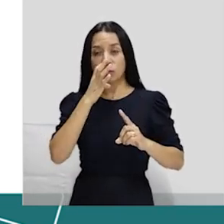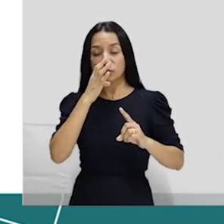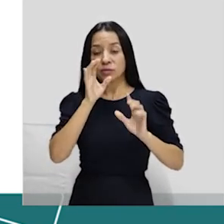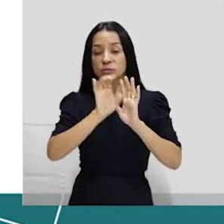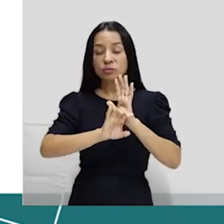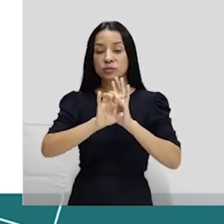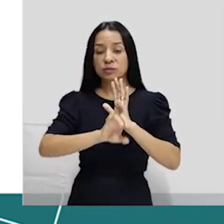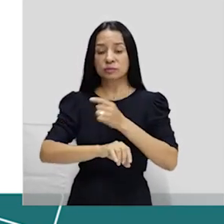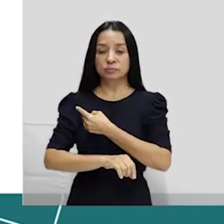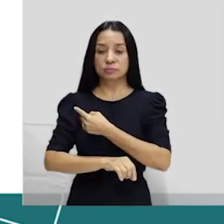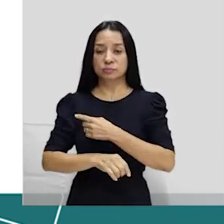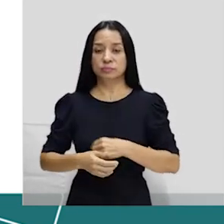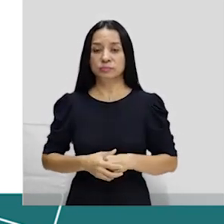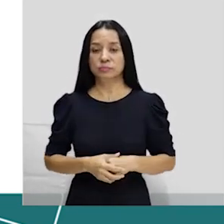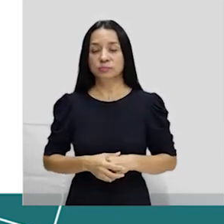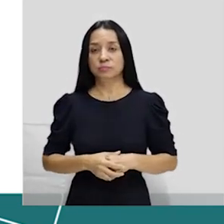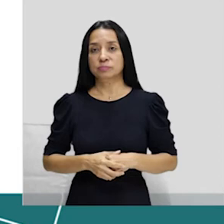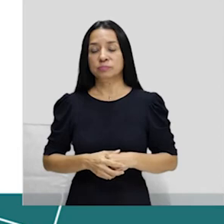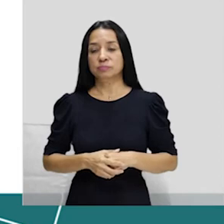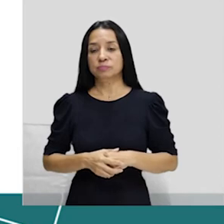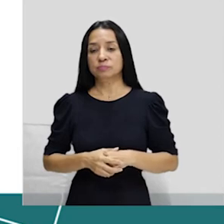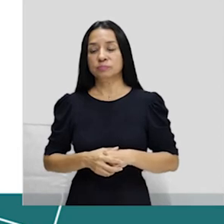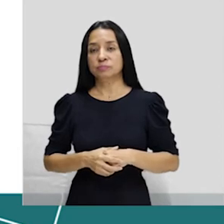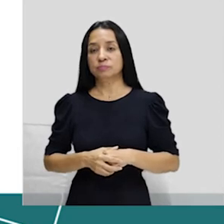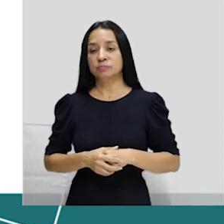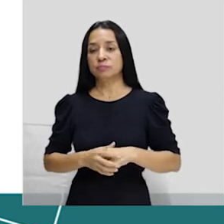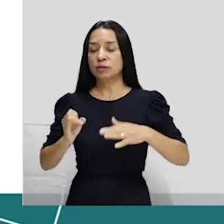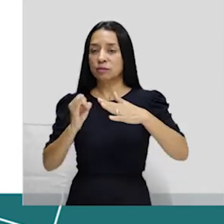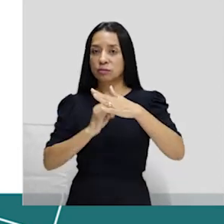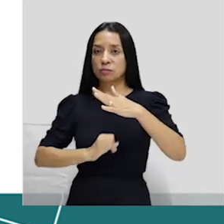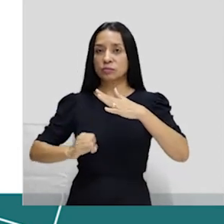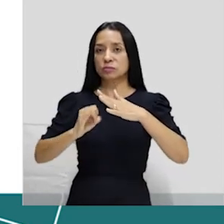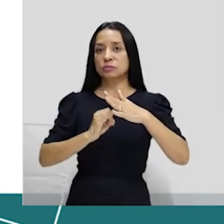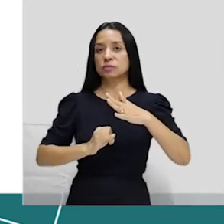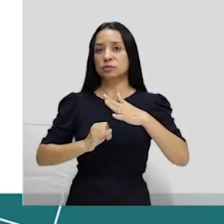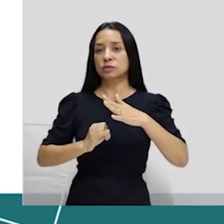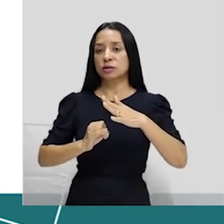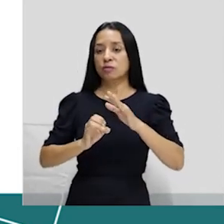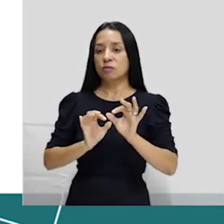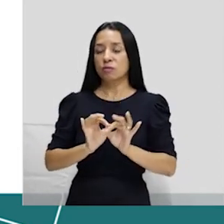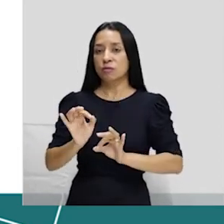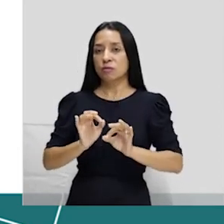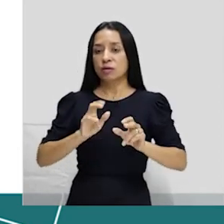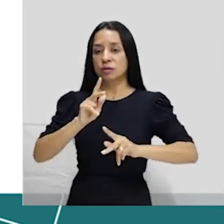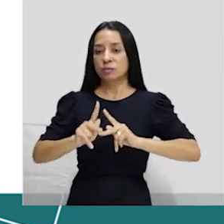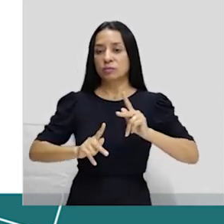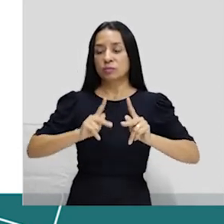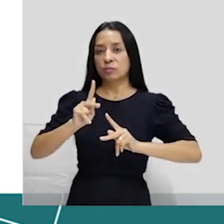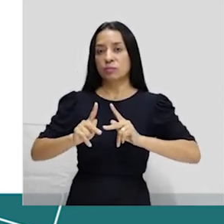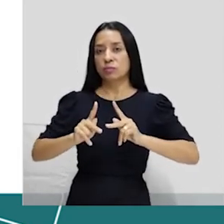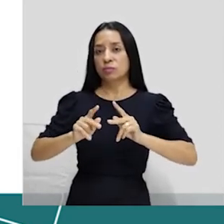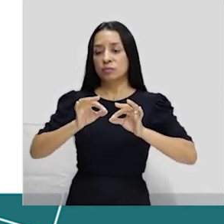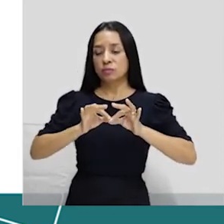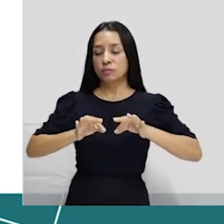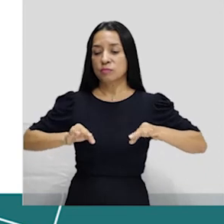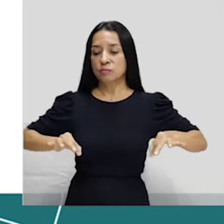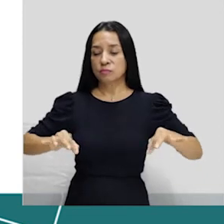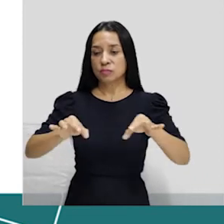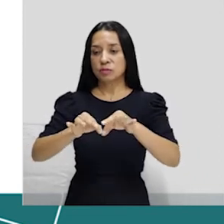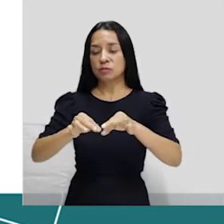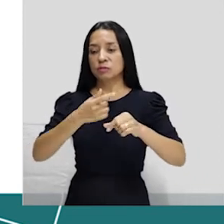nossos podcasts pela Rádio Timbira, também estamos aí na plataforma do Spotify e, claro, além de estarmos na TV